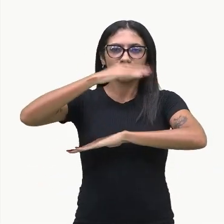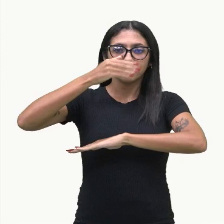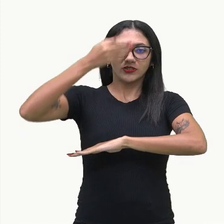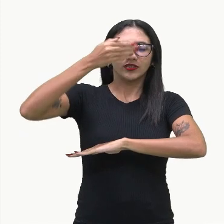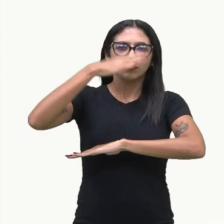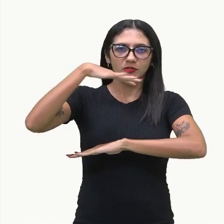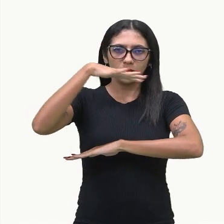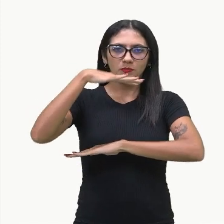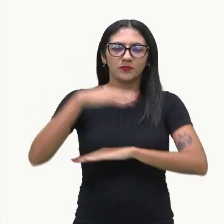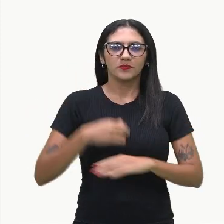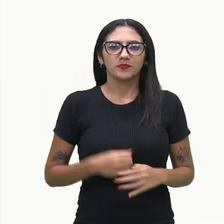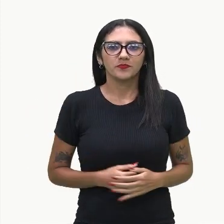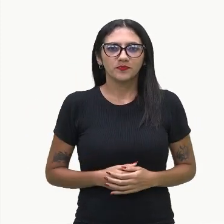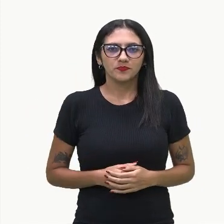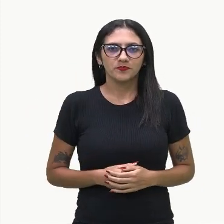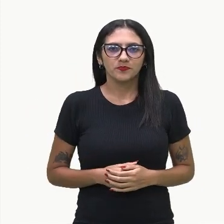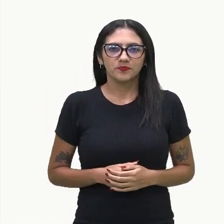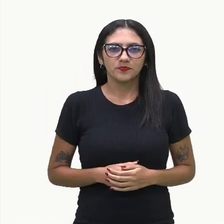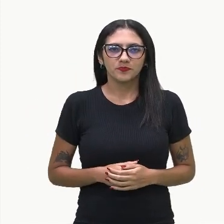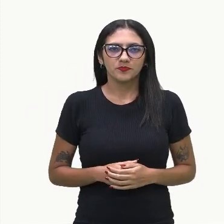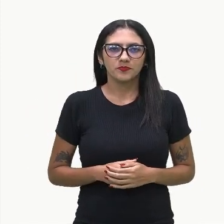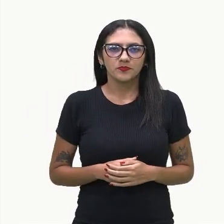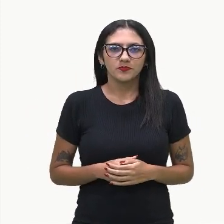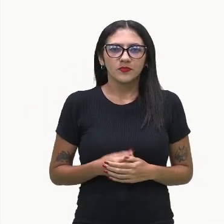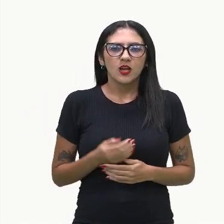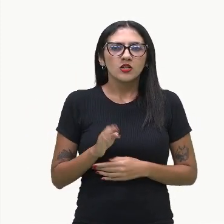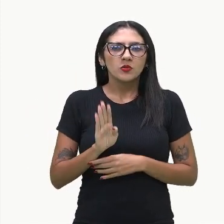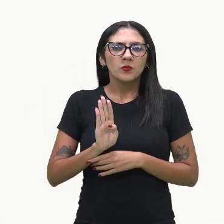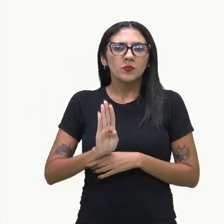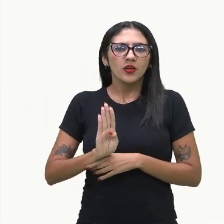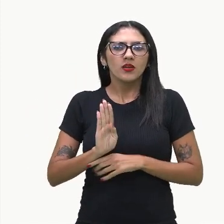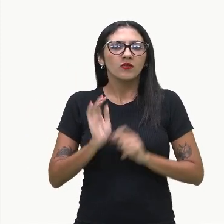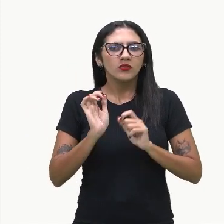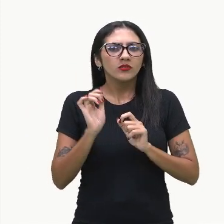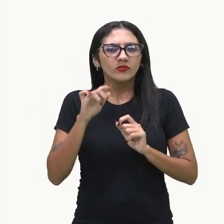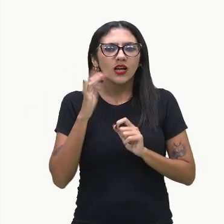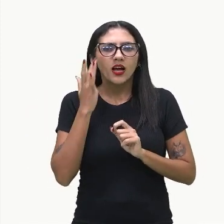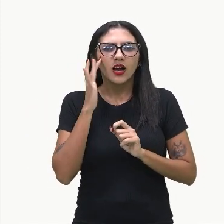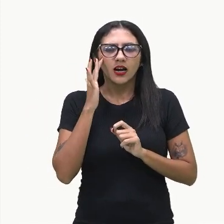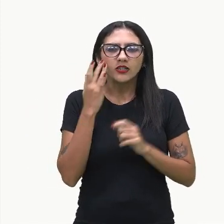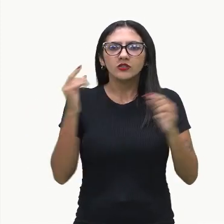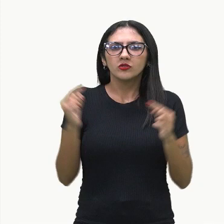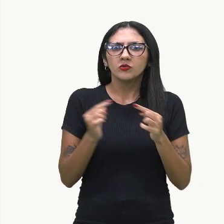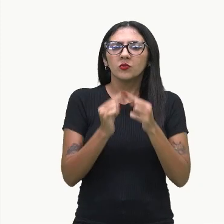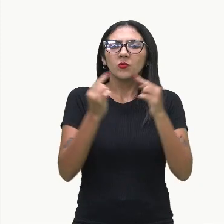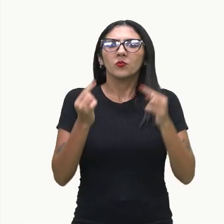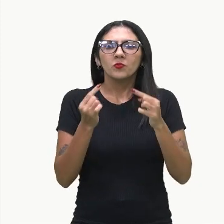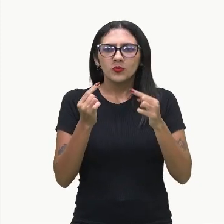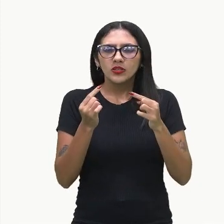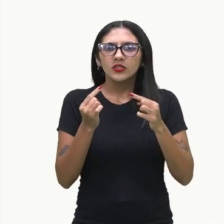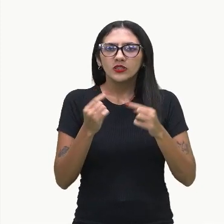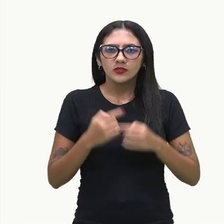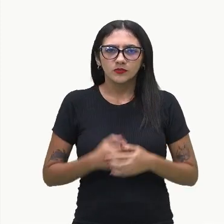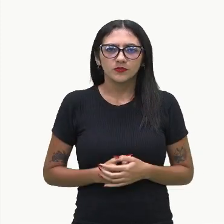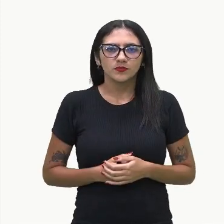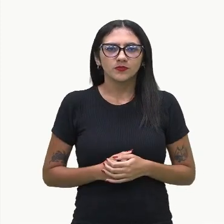E o ângulo B? Quem você acha que forma com ele ali, forma o par de ângulos colaterais?